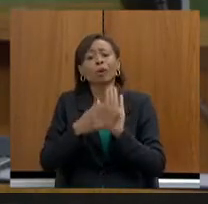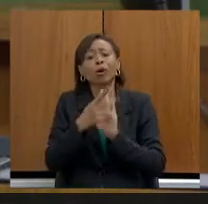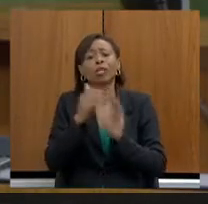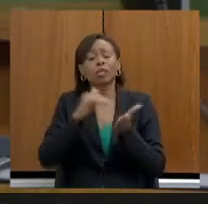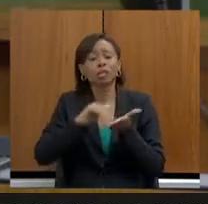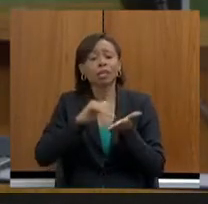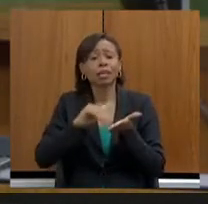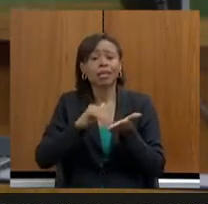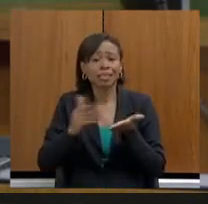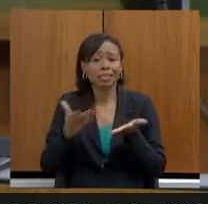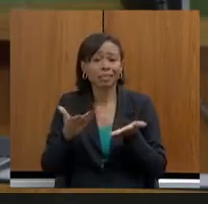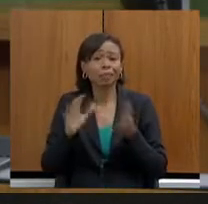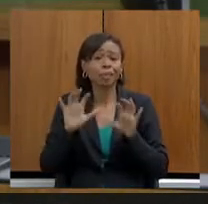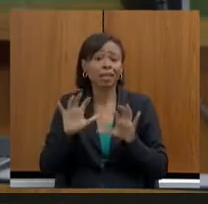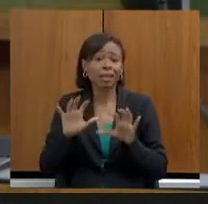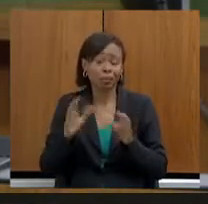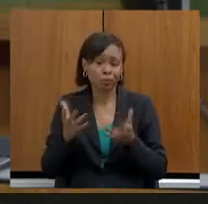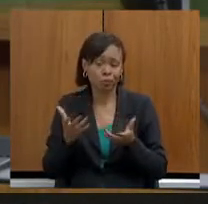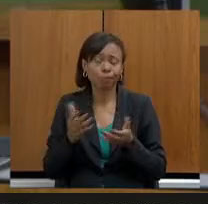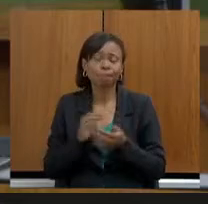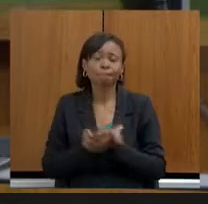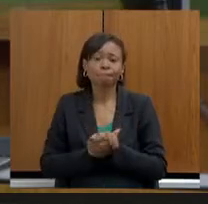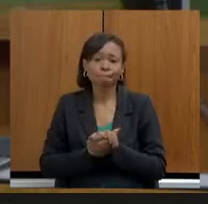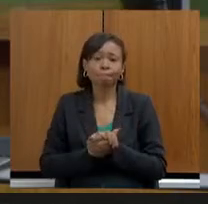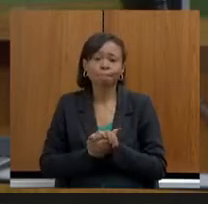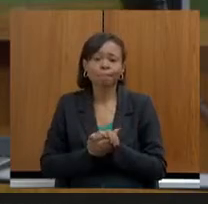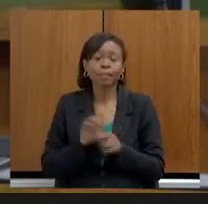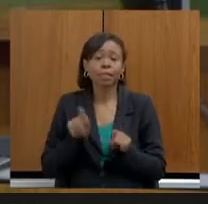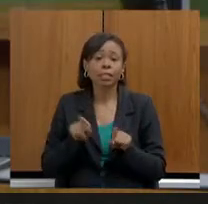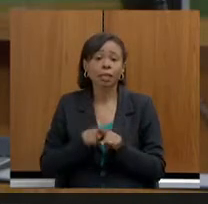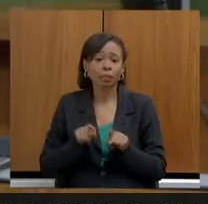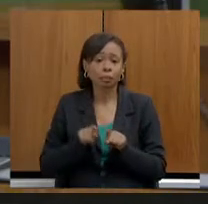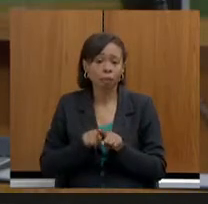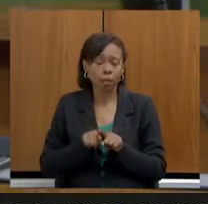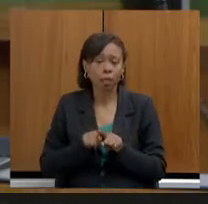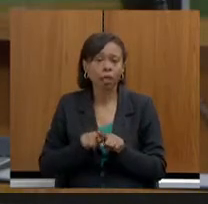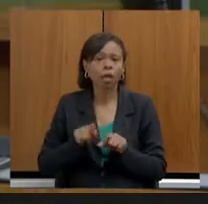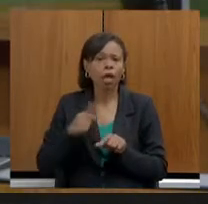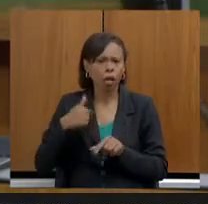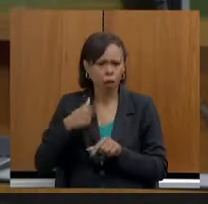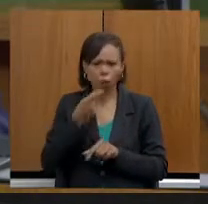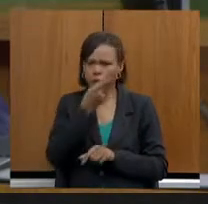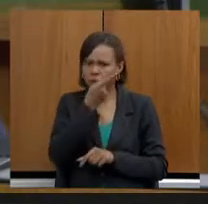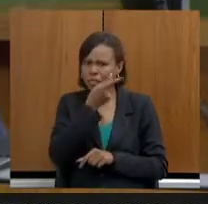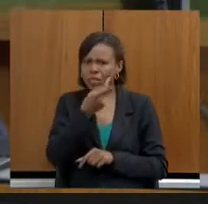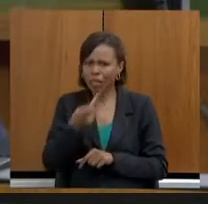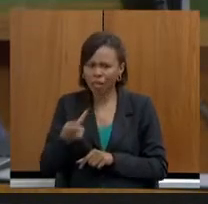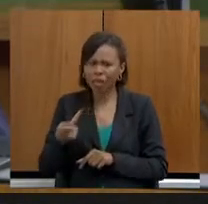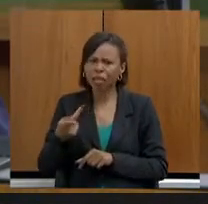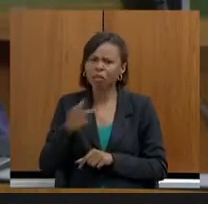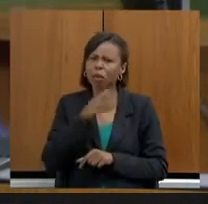isto né Eh também e eu tenho visitado muito o estado de Minas Gerais